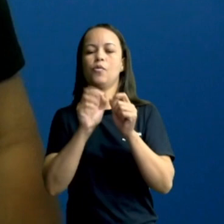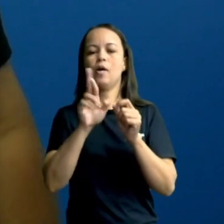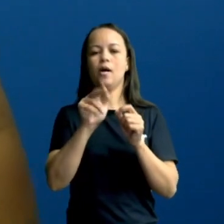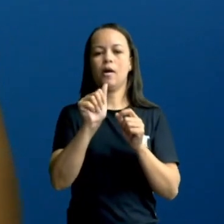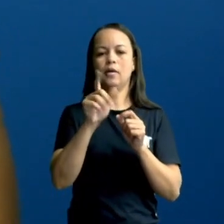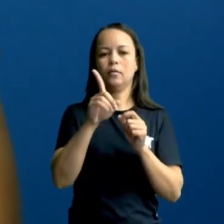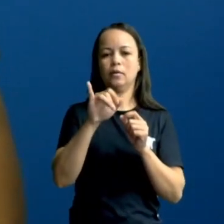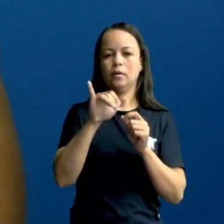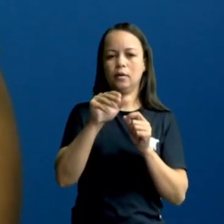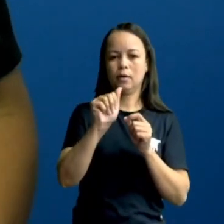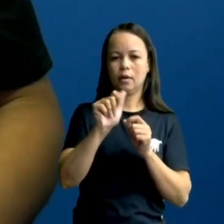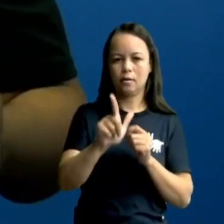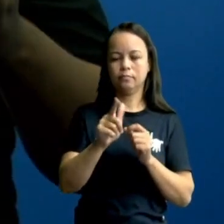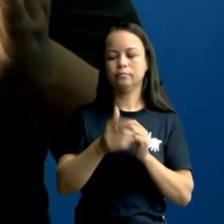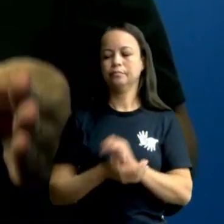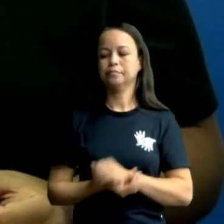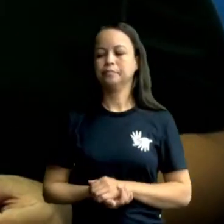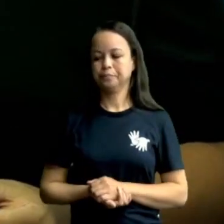prosseguir.